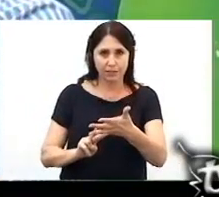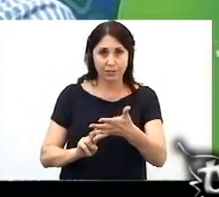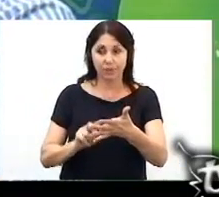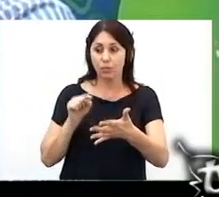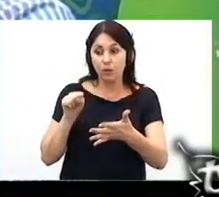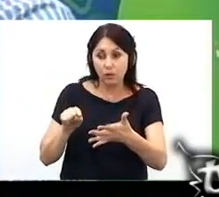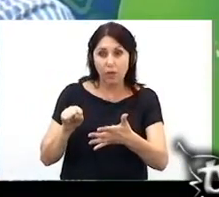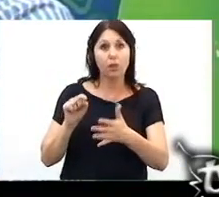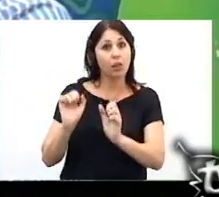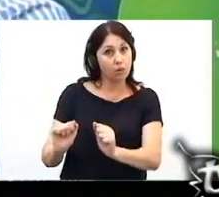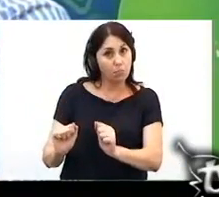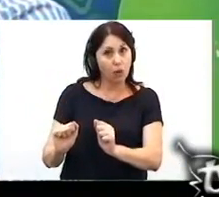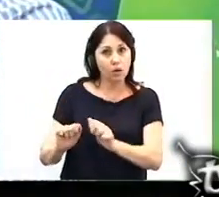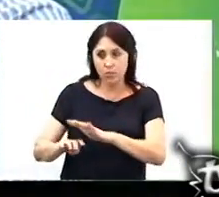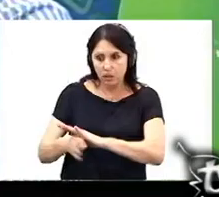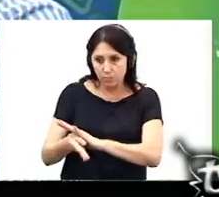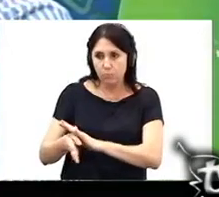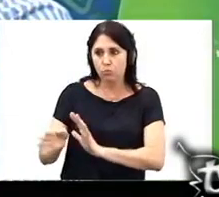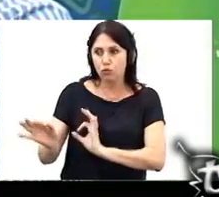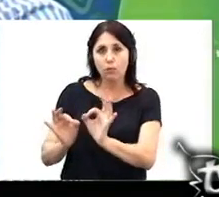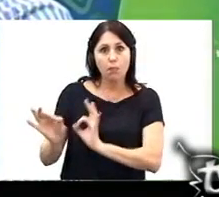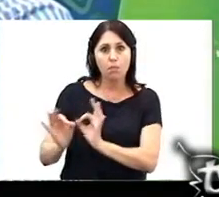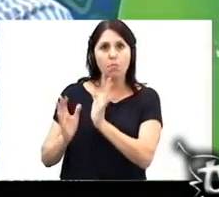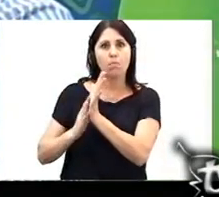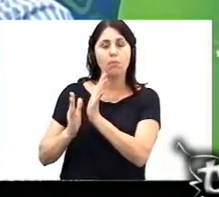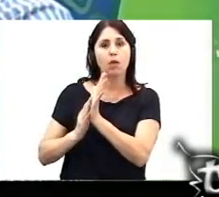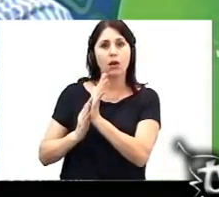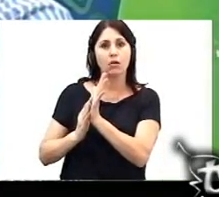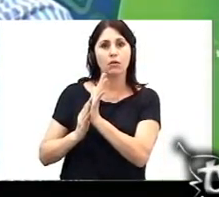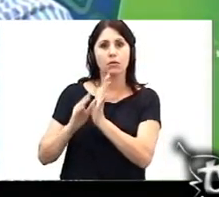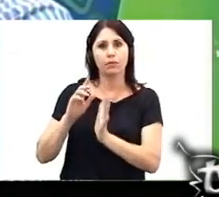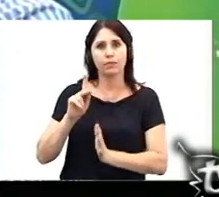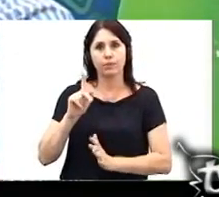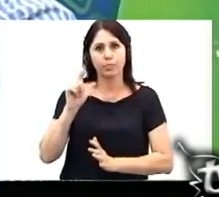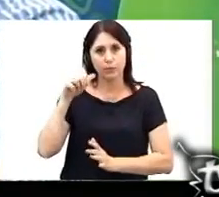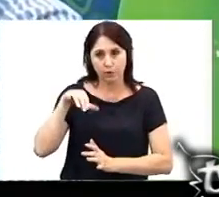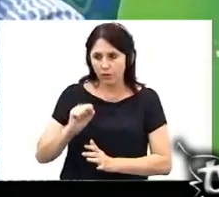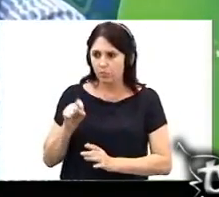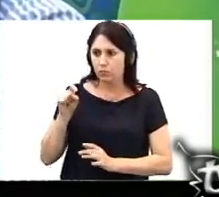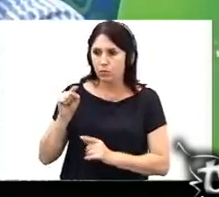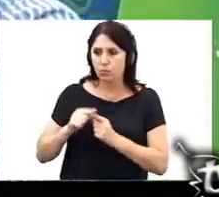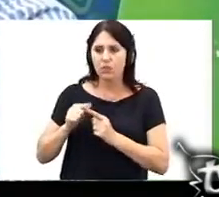mobilidade urbana municipal, né? Ou seja, nós temos, na verdade, um grande estudo e diagnóstico